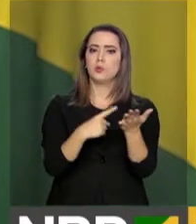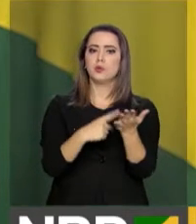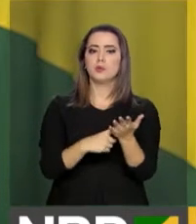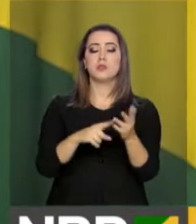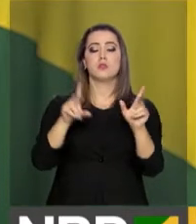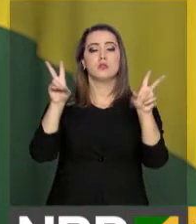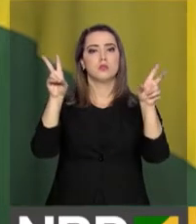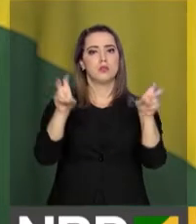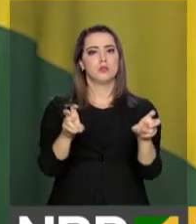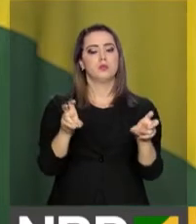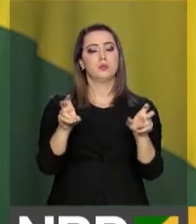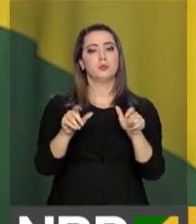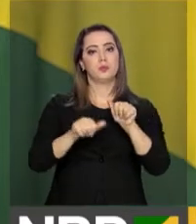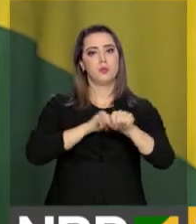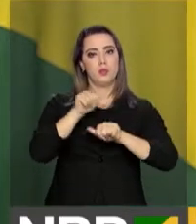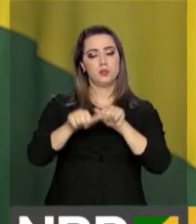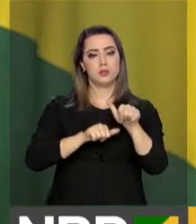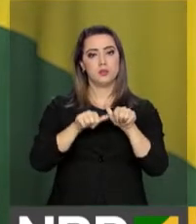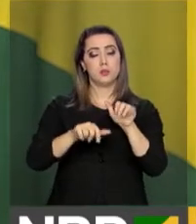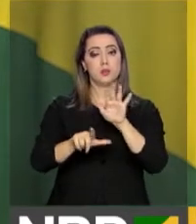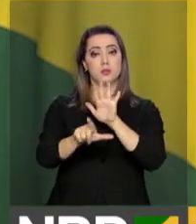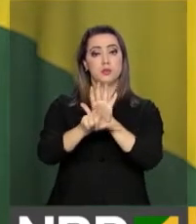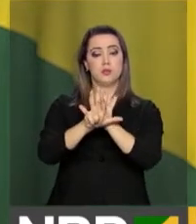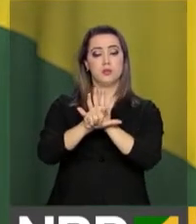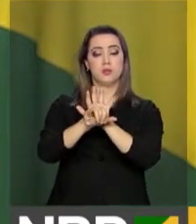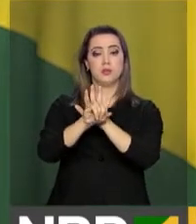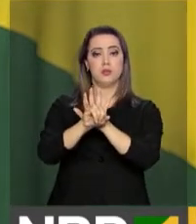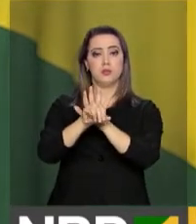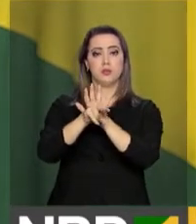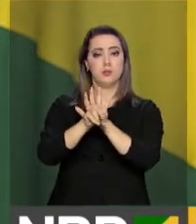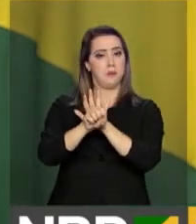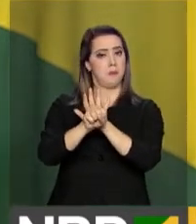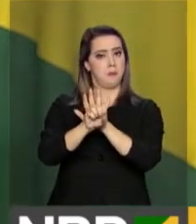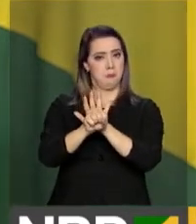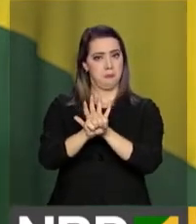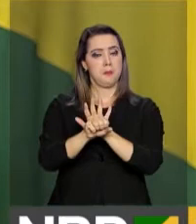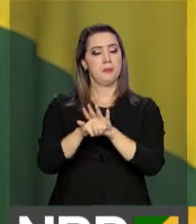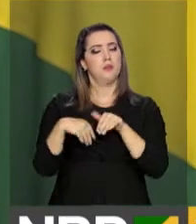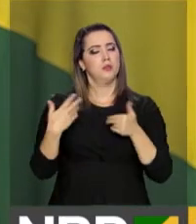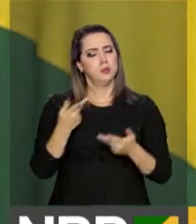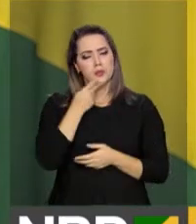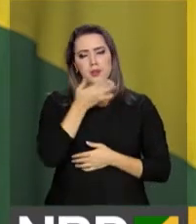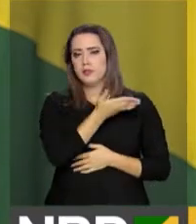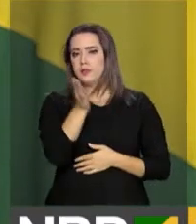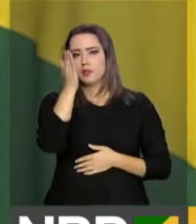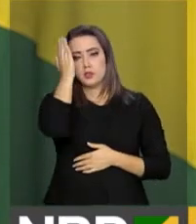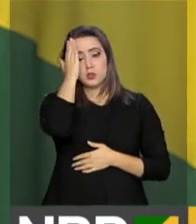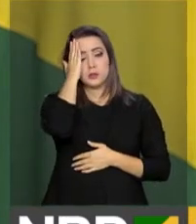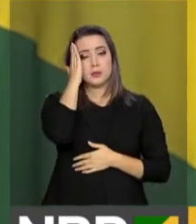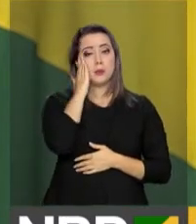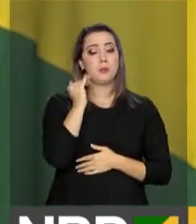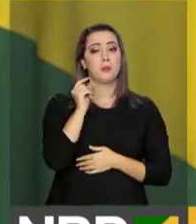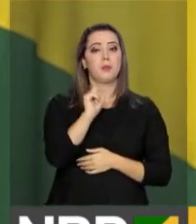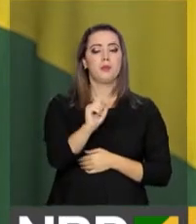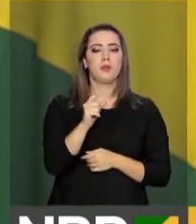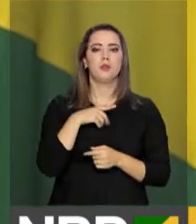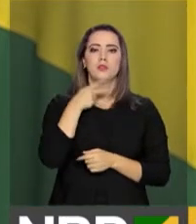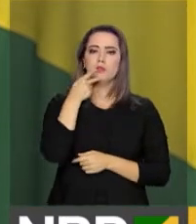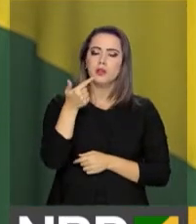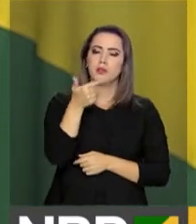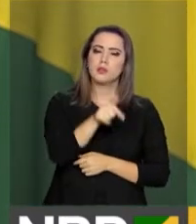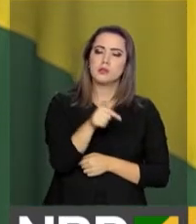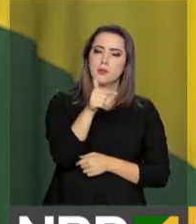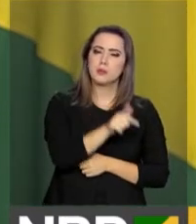reforma da previdência social que pra dizer o óbvio é vocês sabem entendido tem